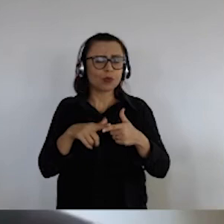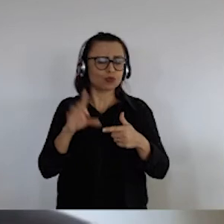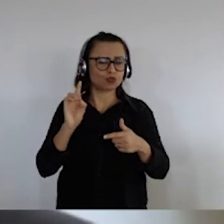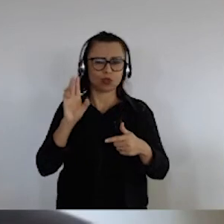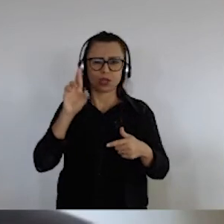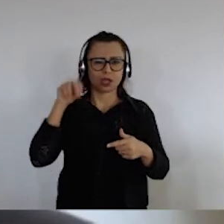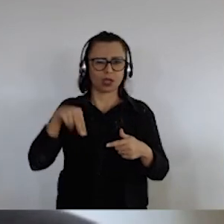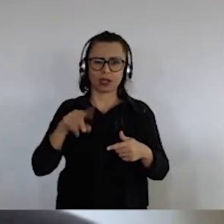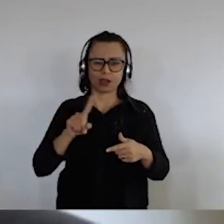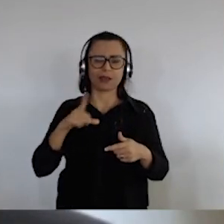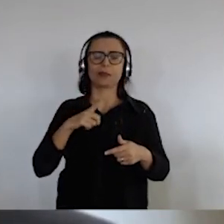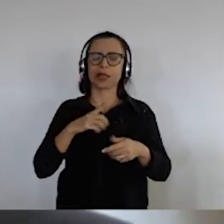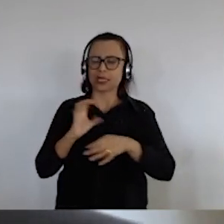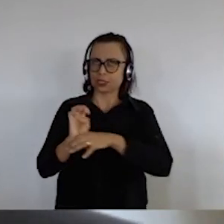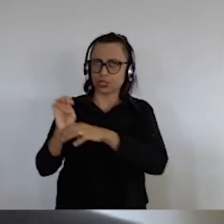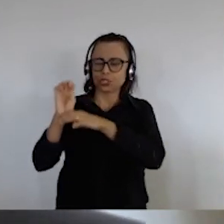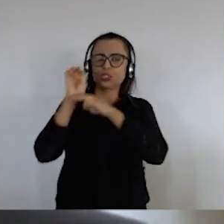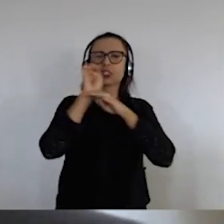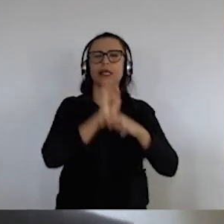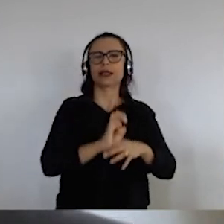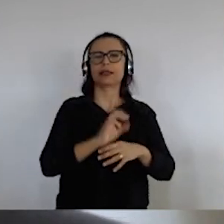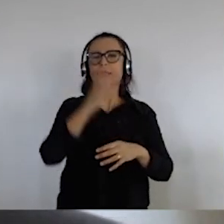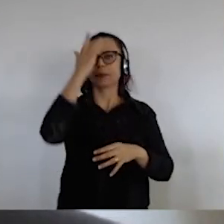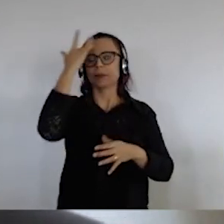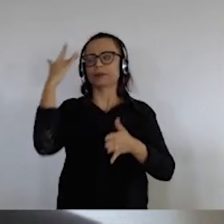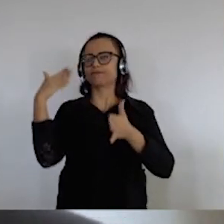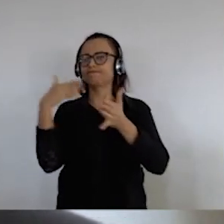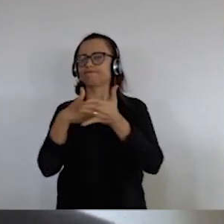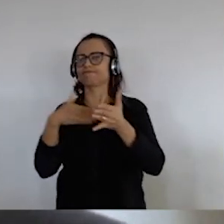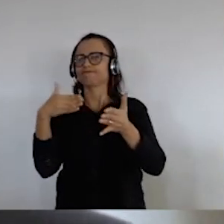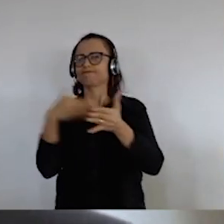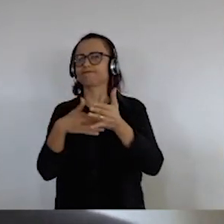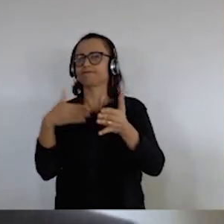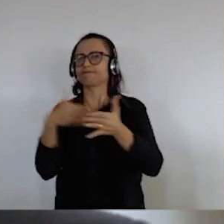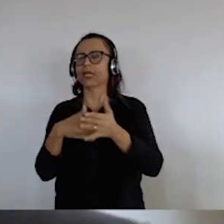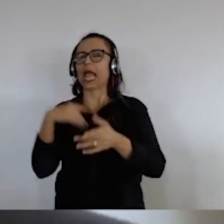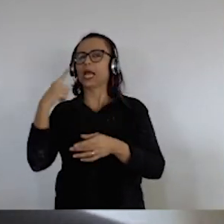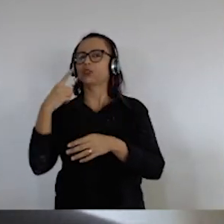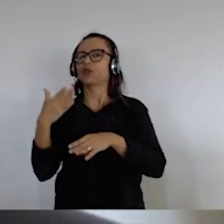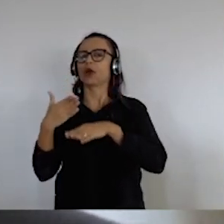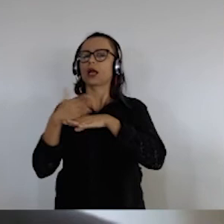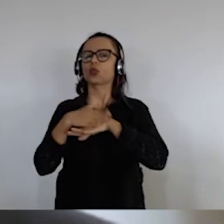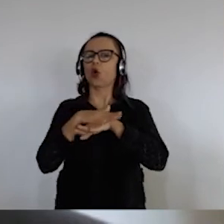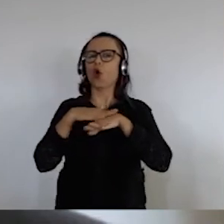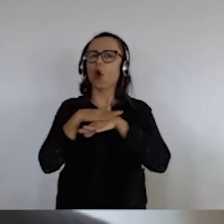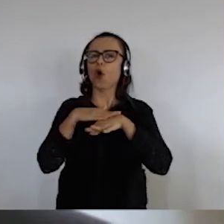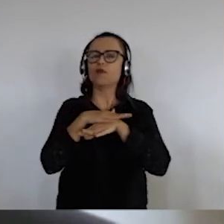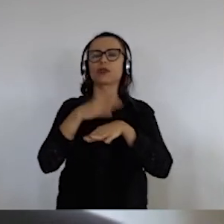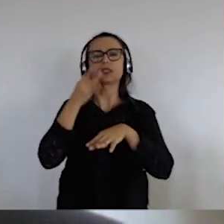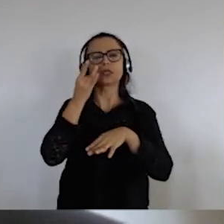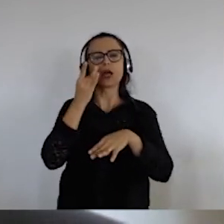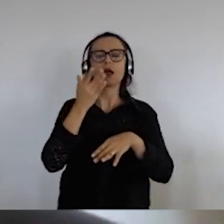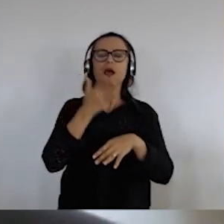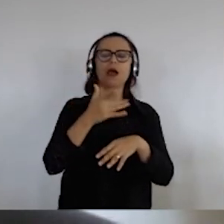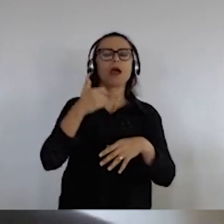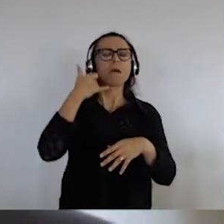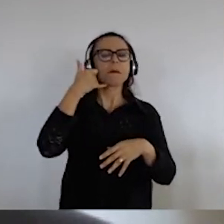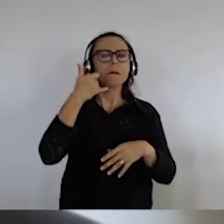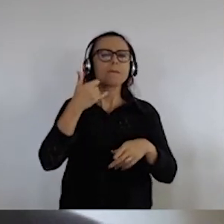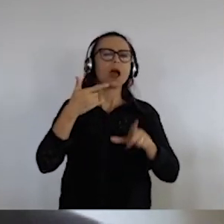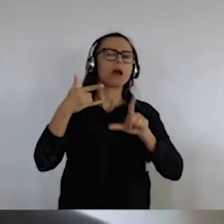do Norte, mas em vários estados, essa dificuldade de acesso dos advogados aos magistrados,